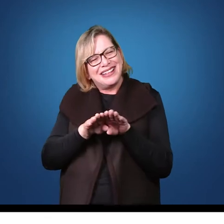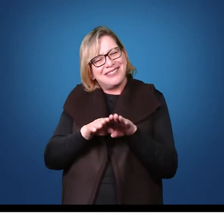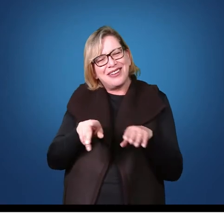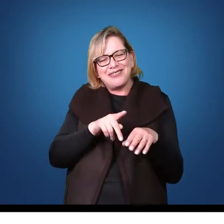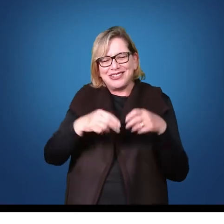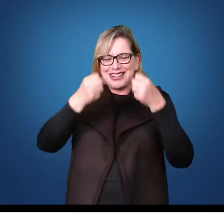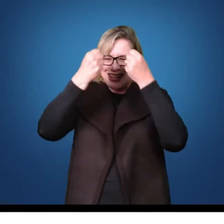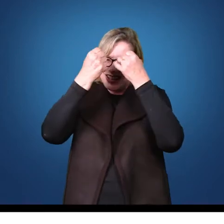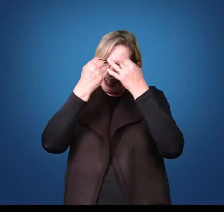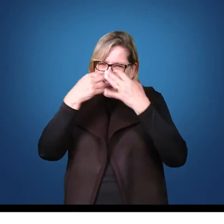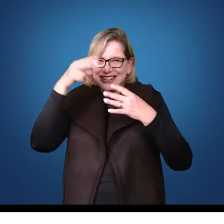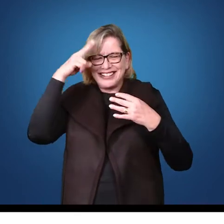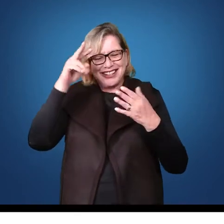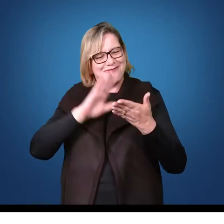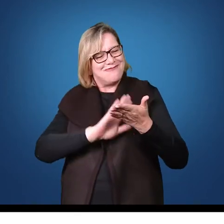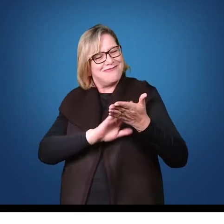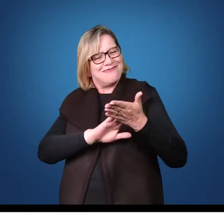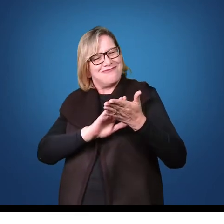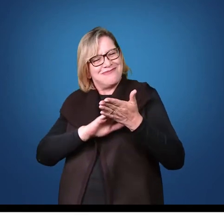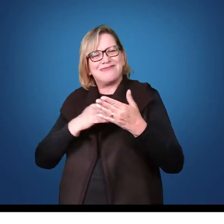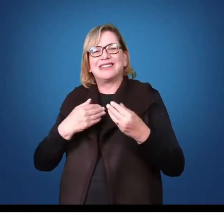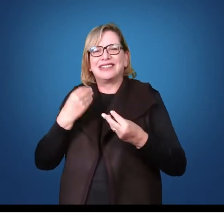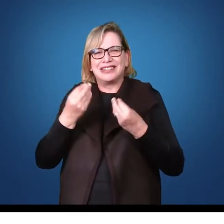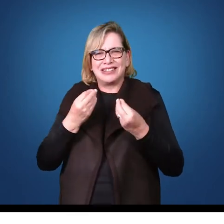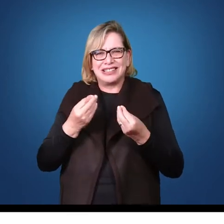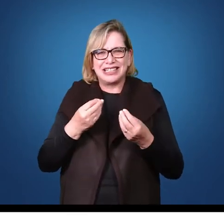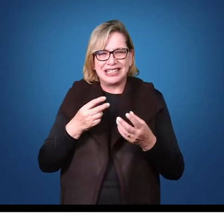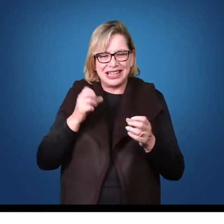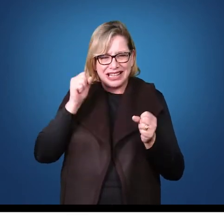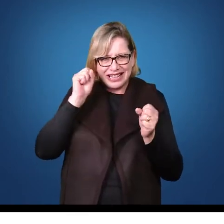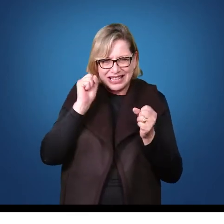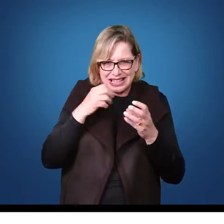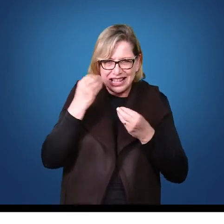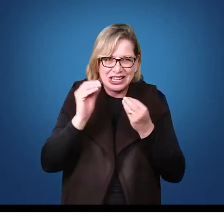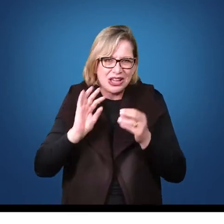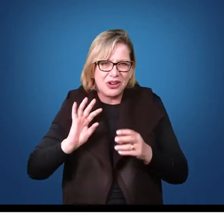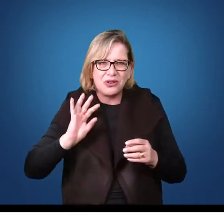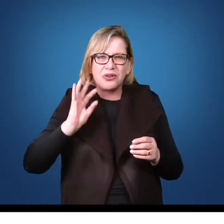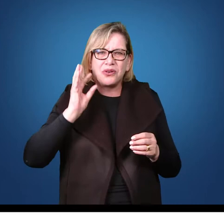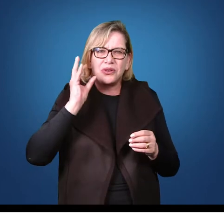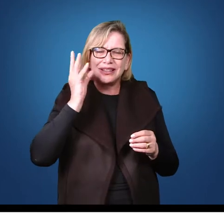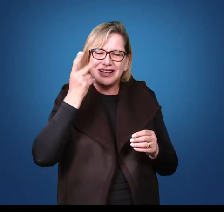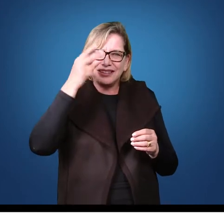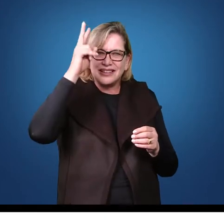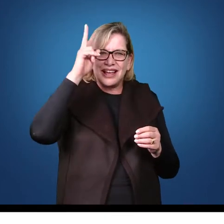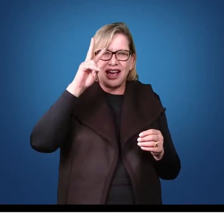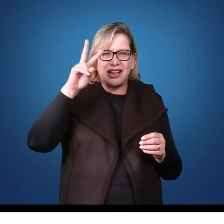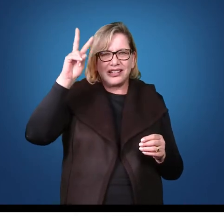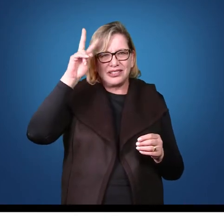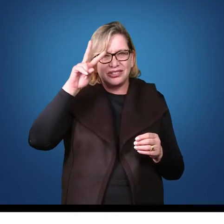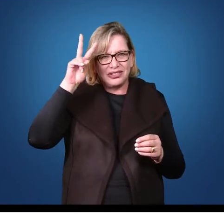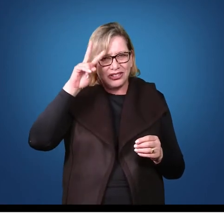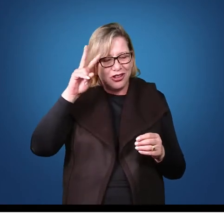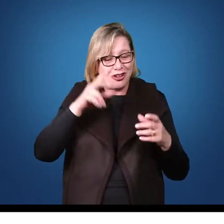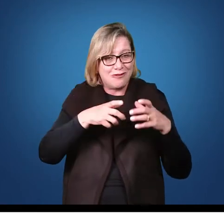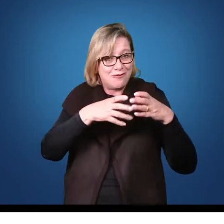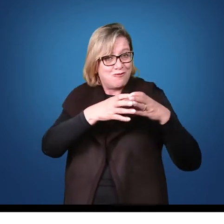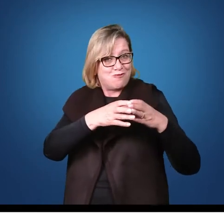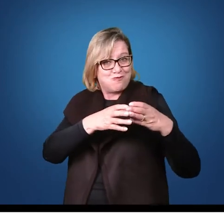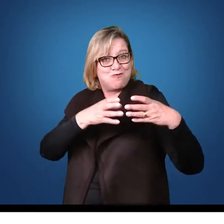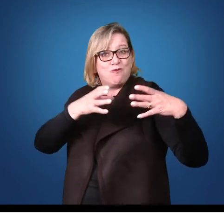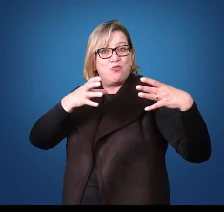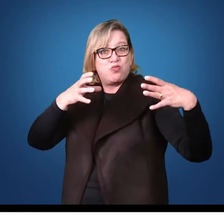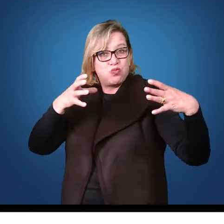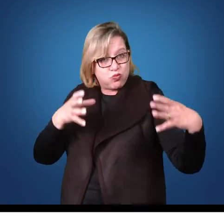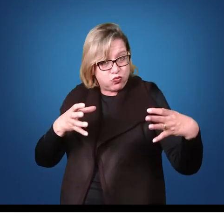bela e formosa. E é assim que acontece a história do grande